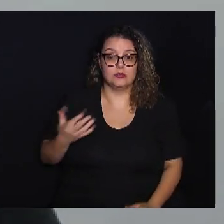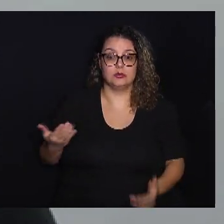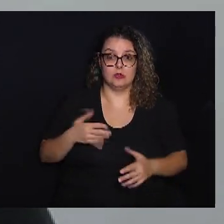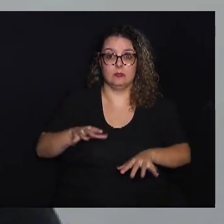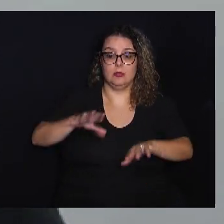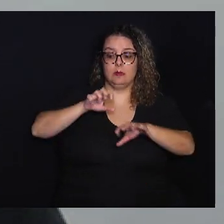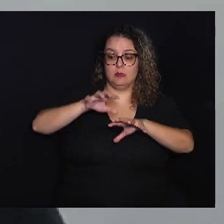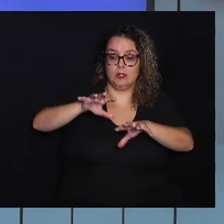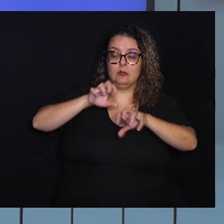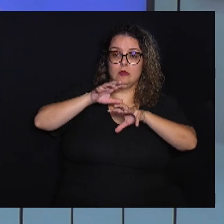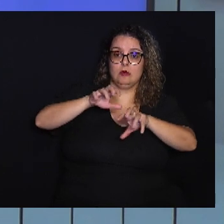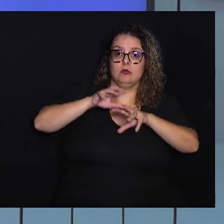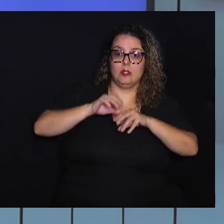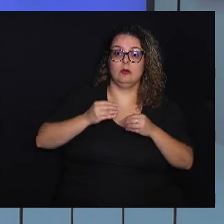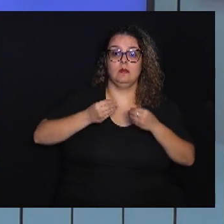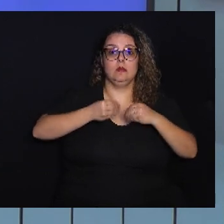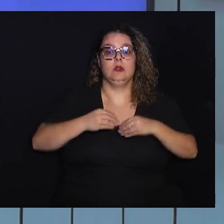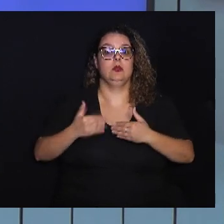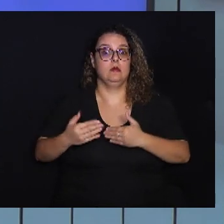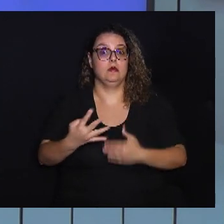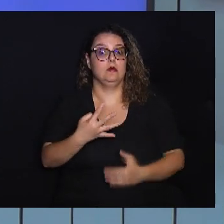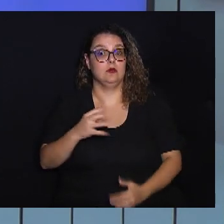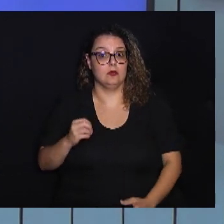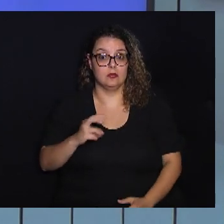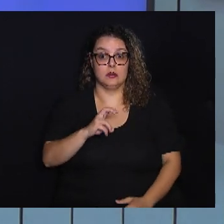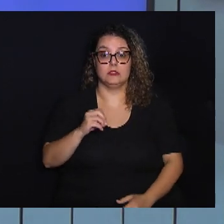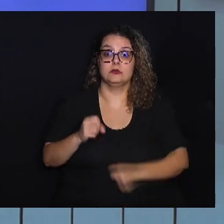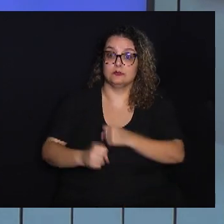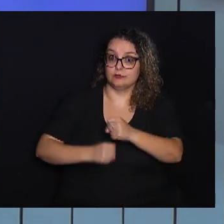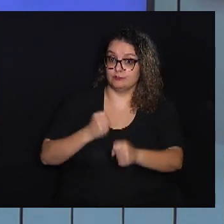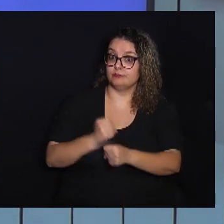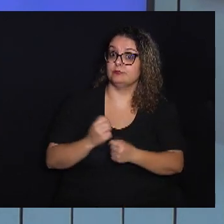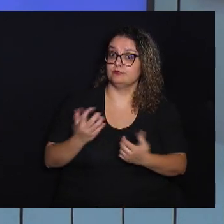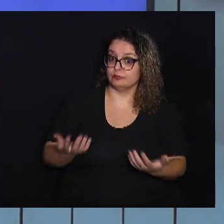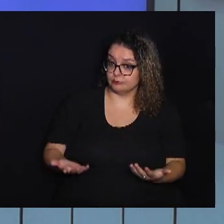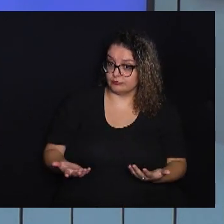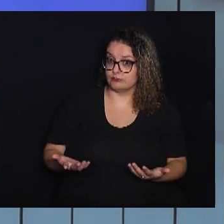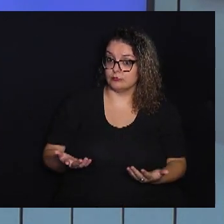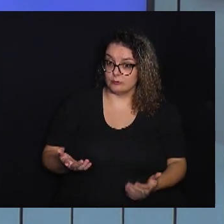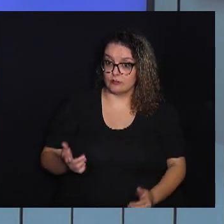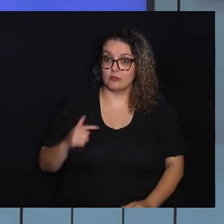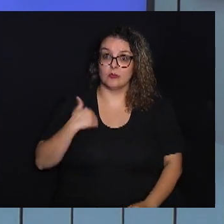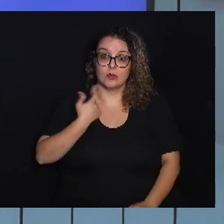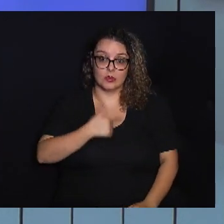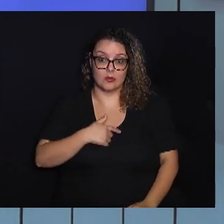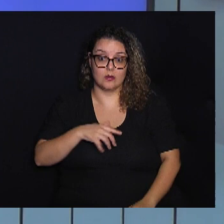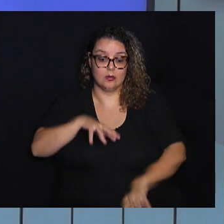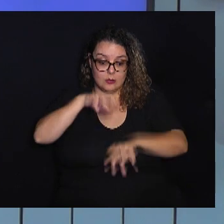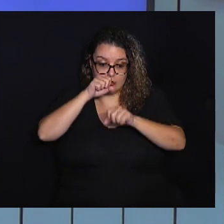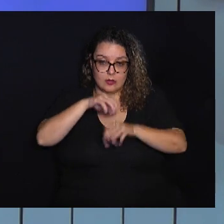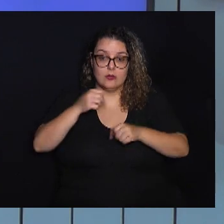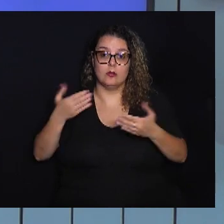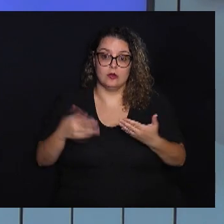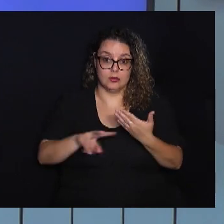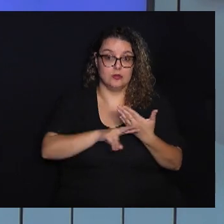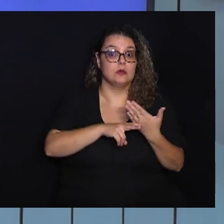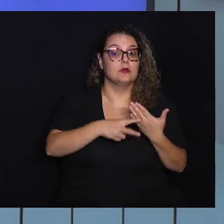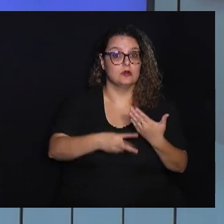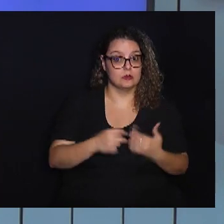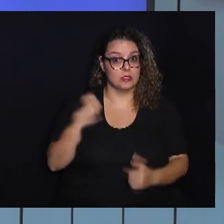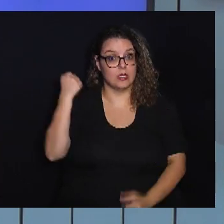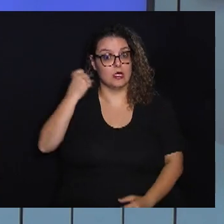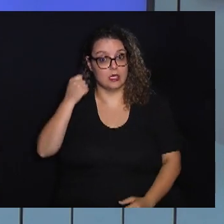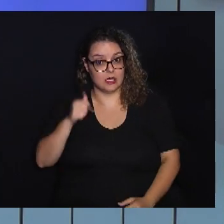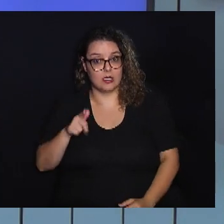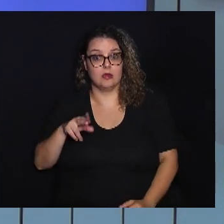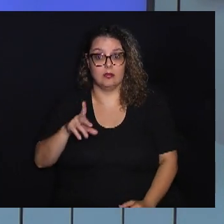crônica. Doutora, acho que agora é importante a gente falar então sobre a prevenção, né? Quais são as orientações para que as pessoas que estão em